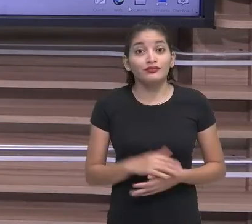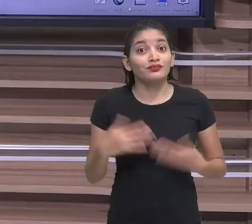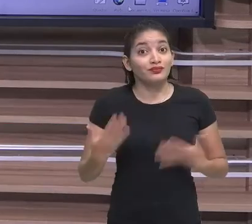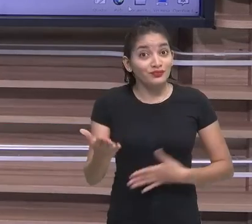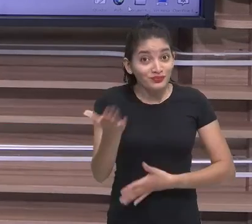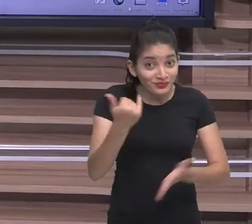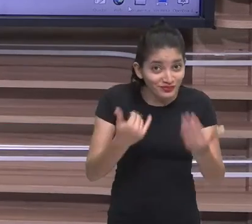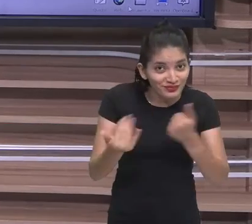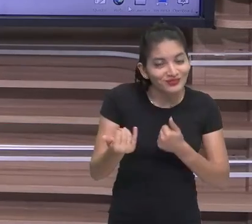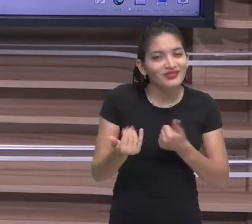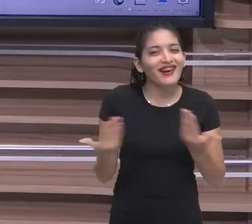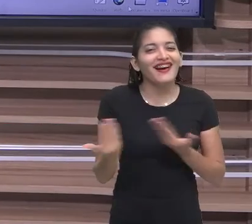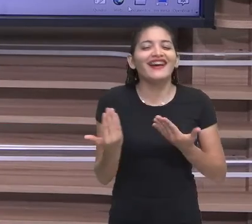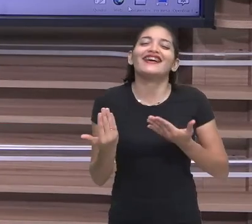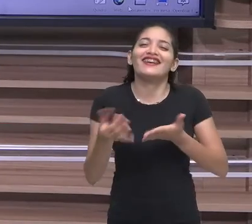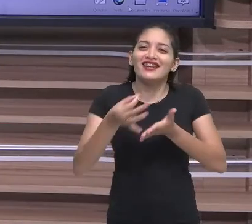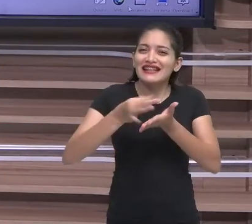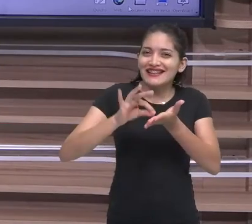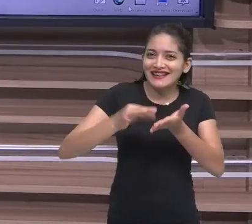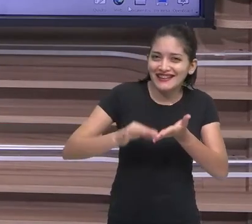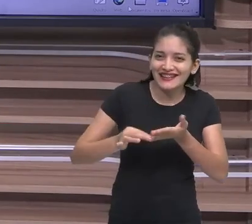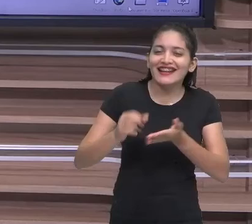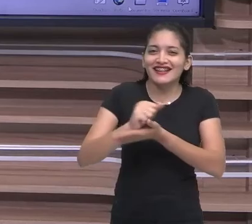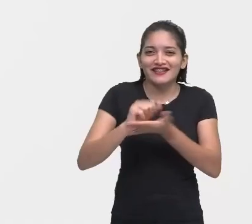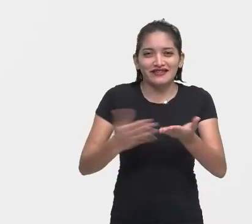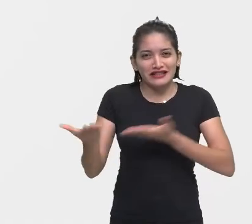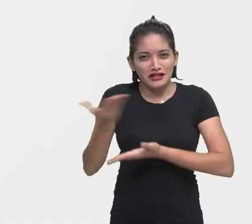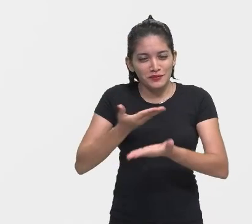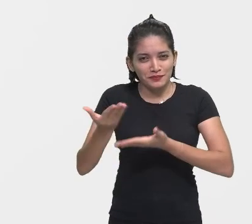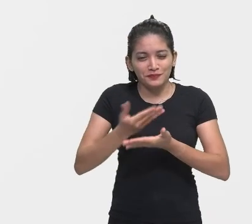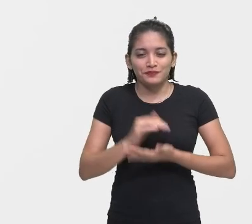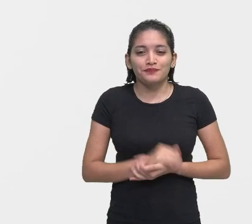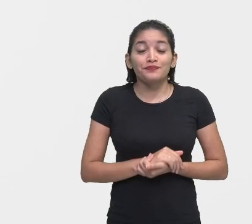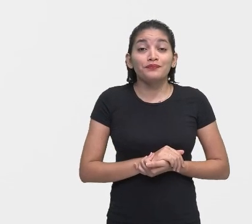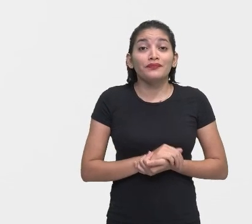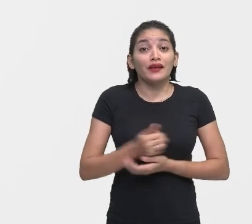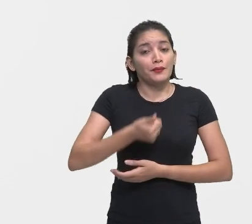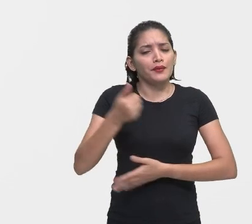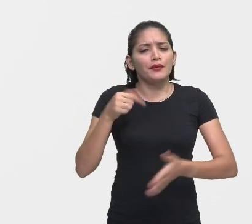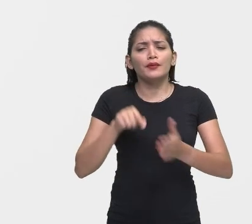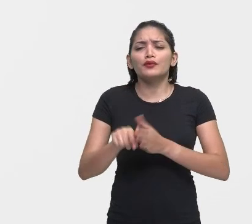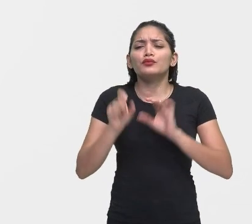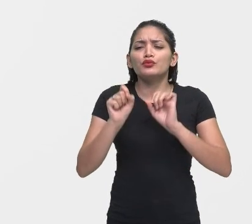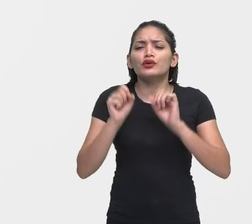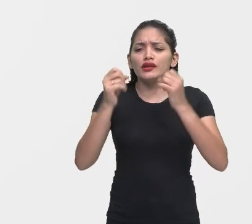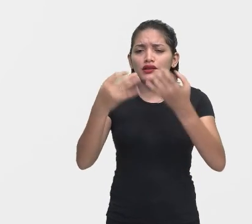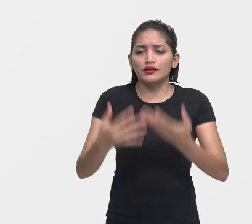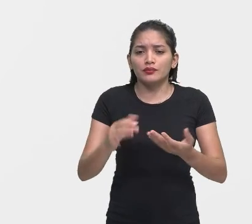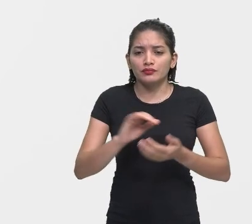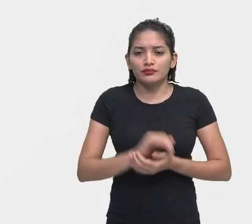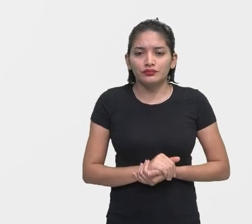Venham, meus amores, vamos para a correção da nossa interatividade? Vamos lá. Questão número 1 diz assim: